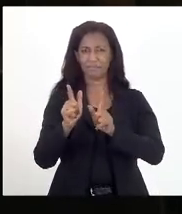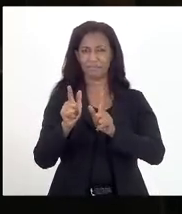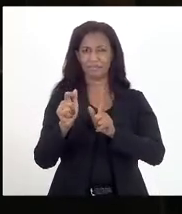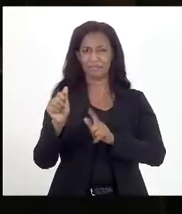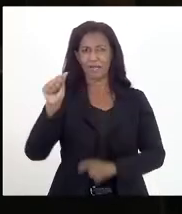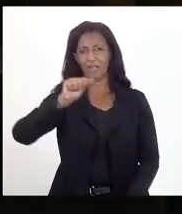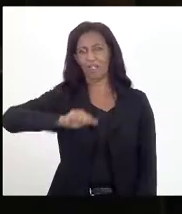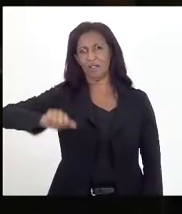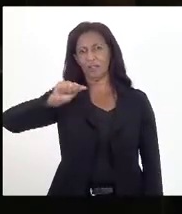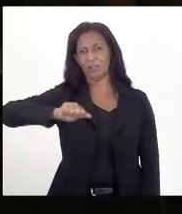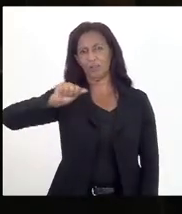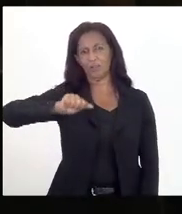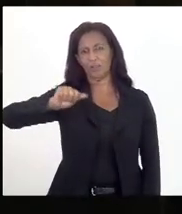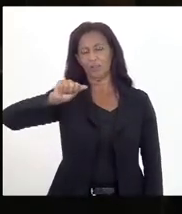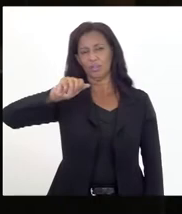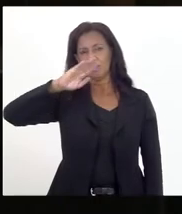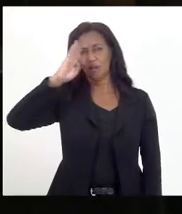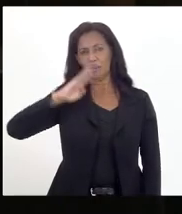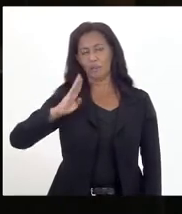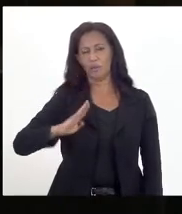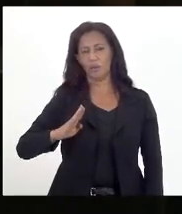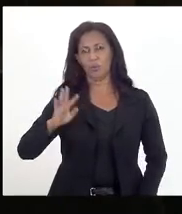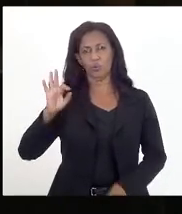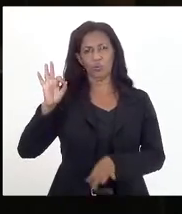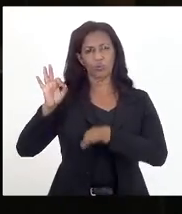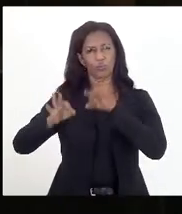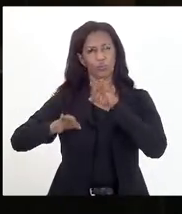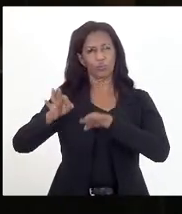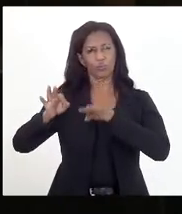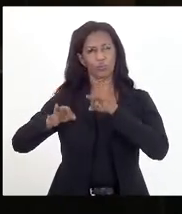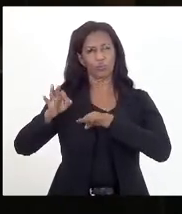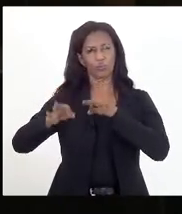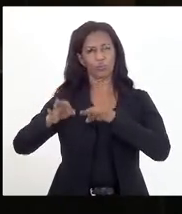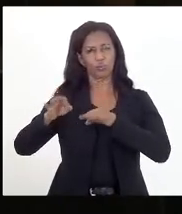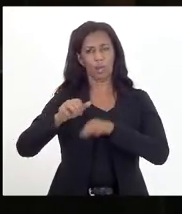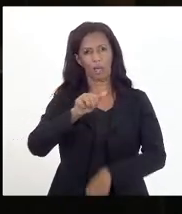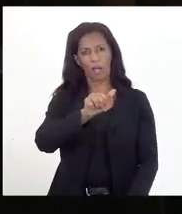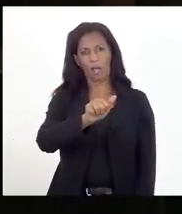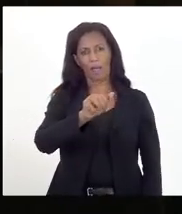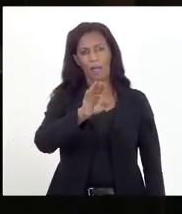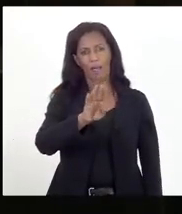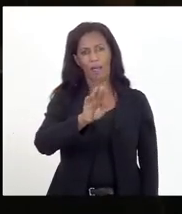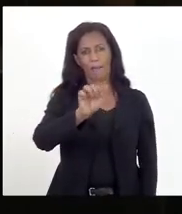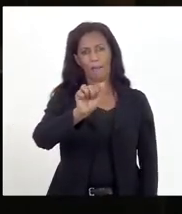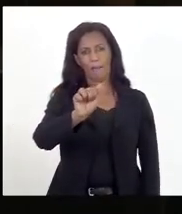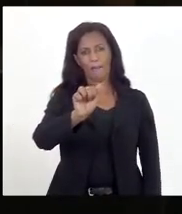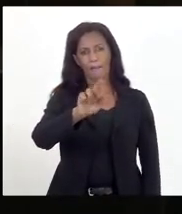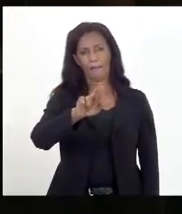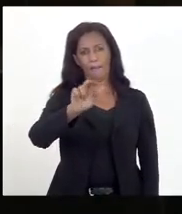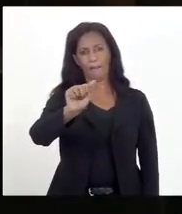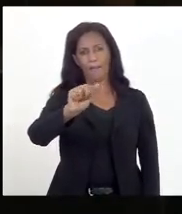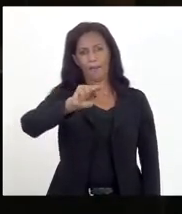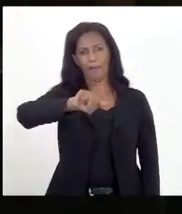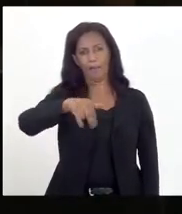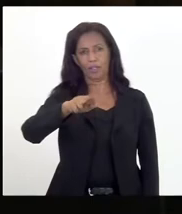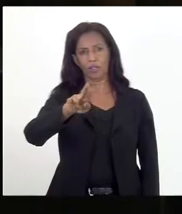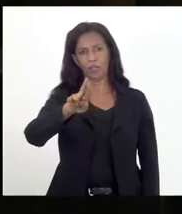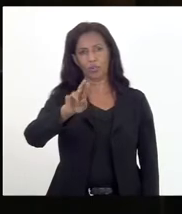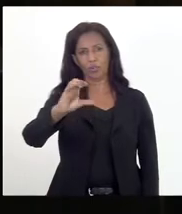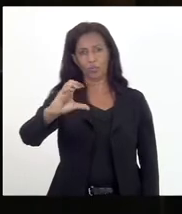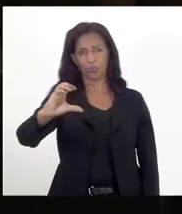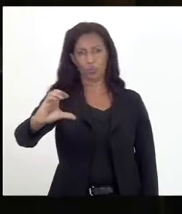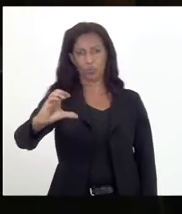Associação Brasileira de juristas conservadores abra Juke que reúne vários